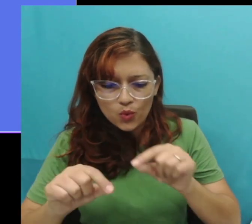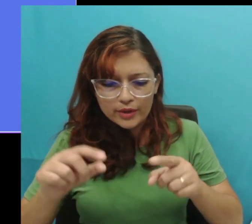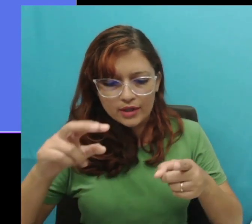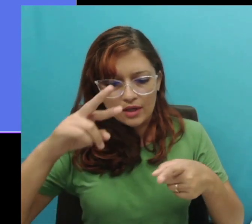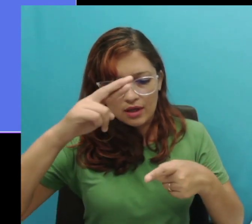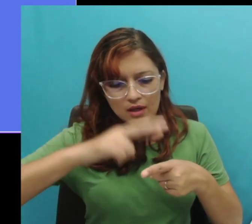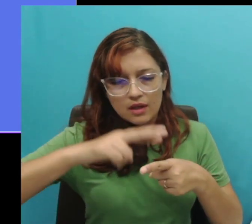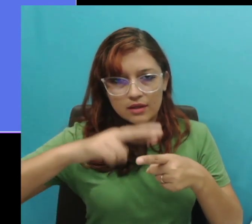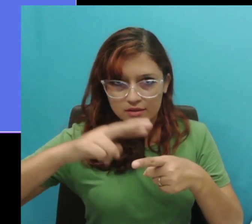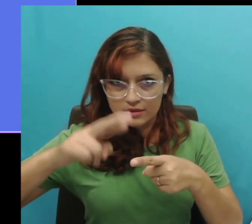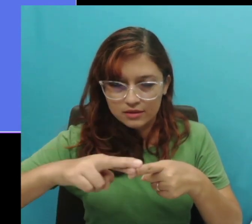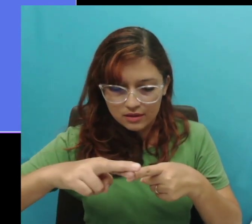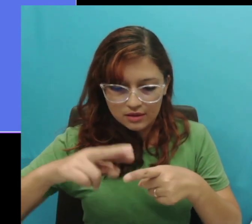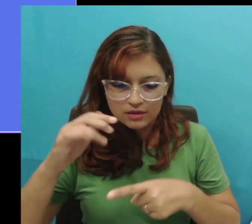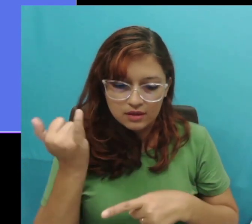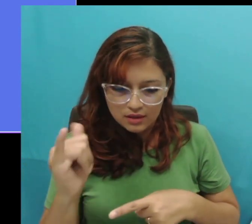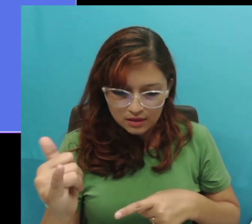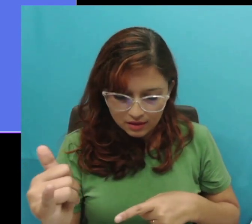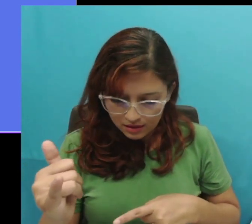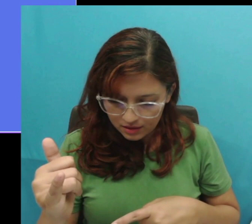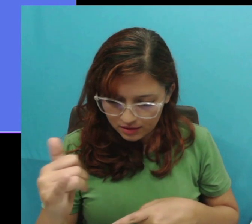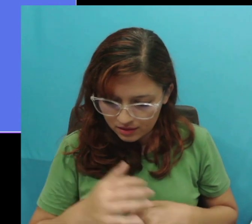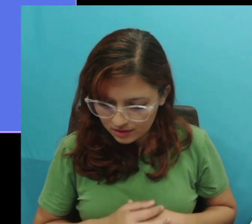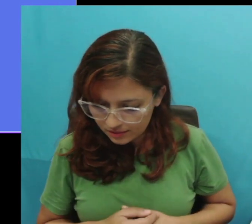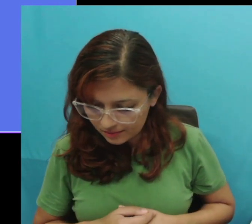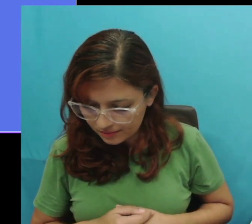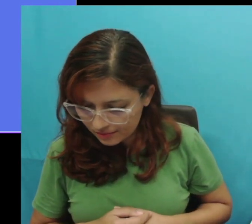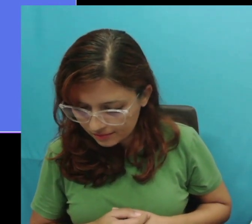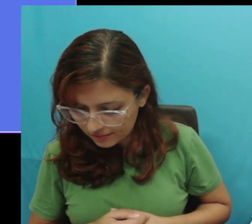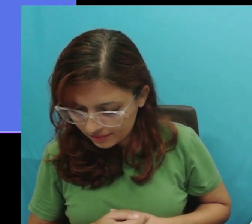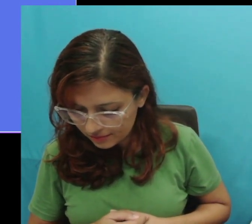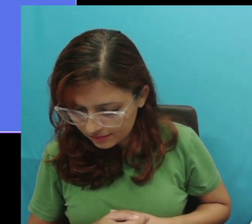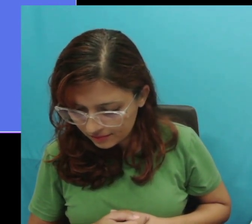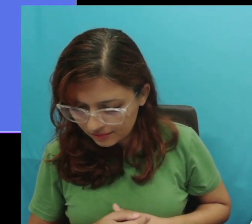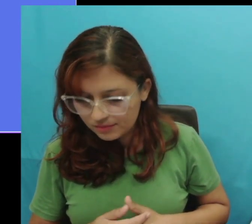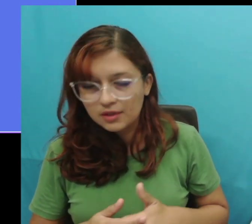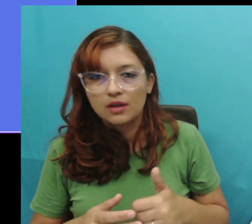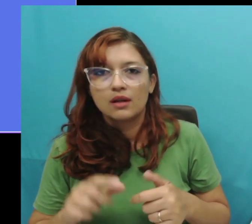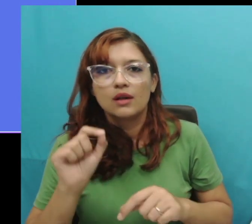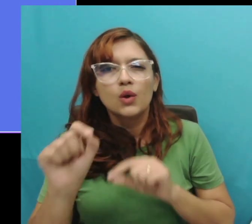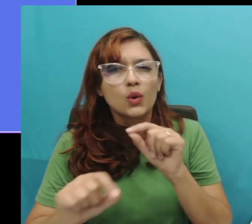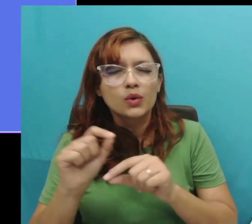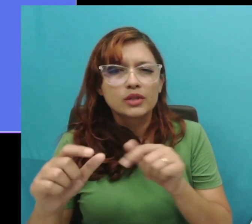E após a explicação sobre o que era o resistor,